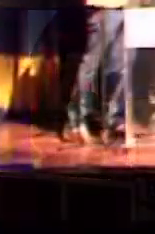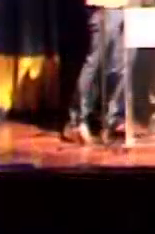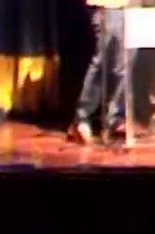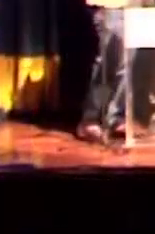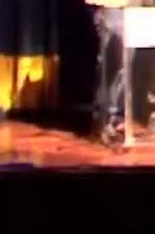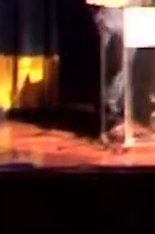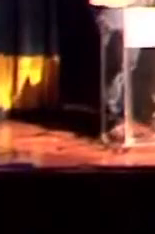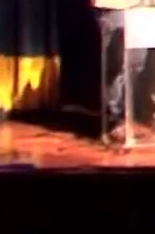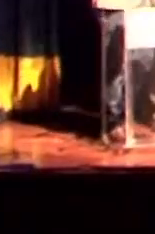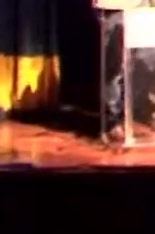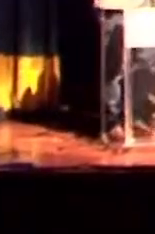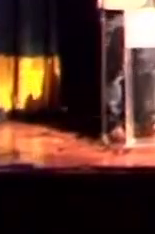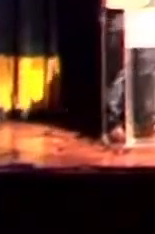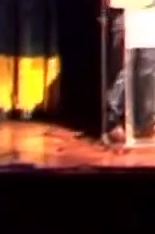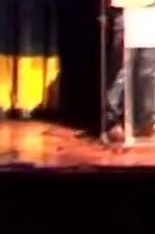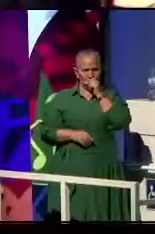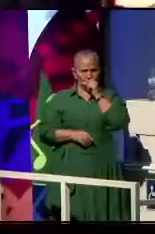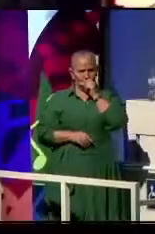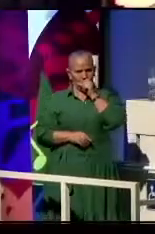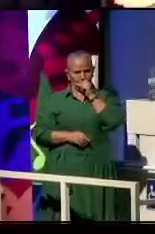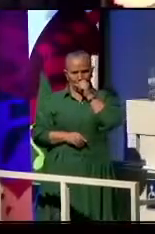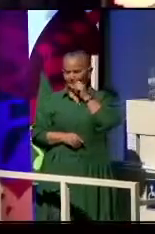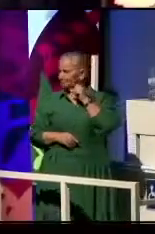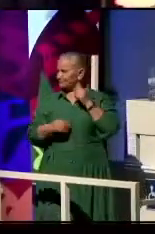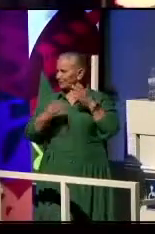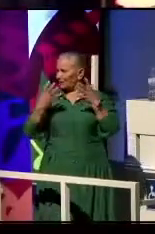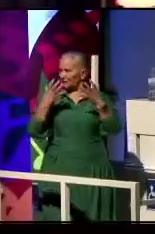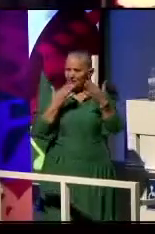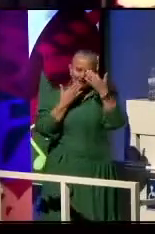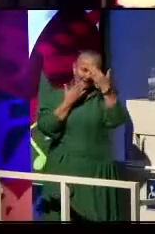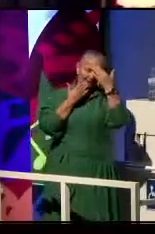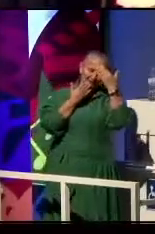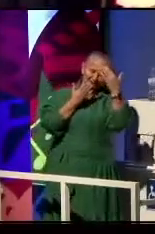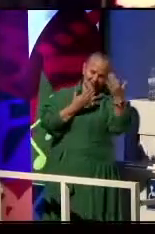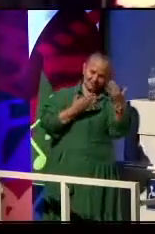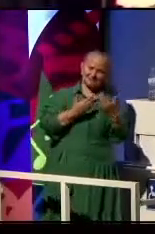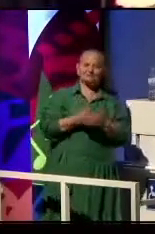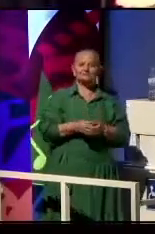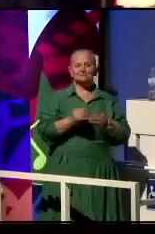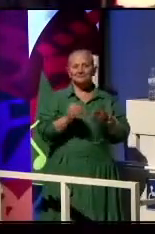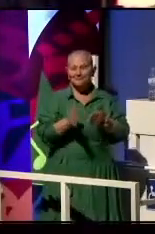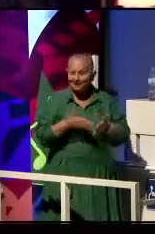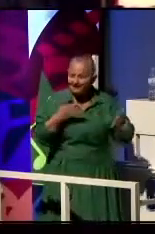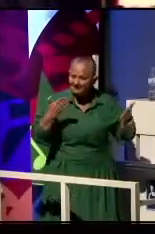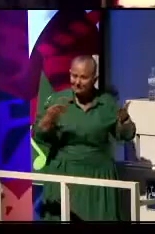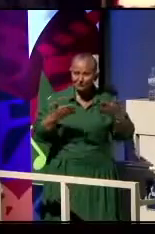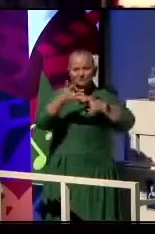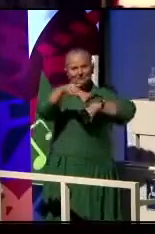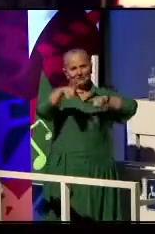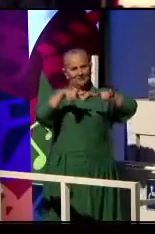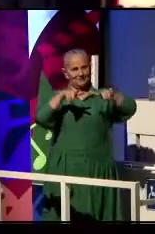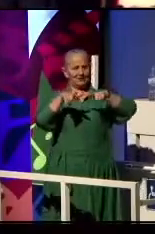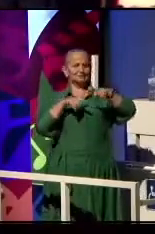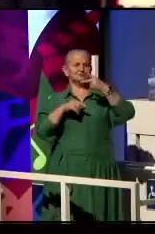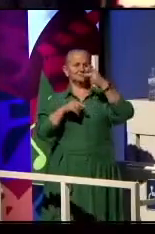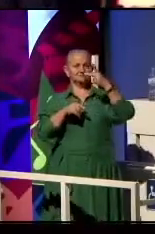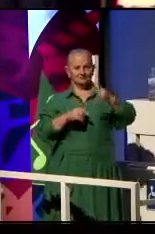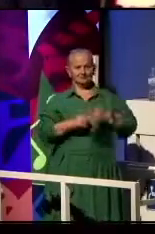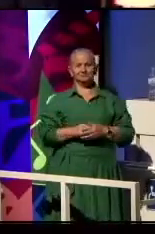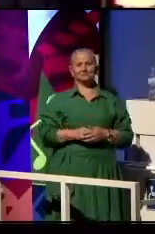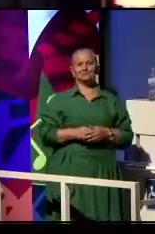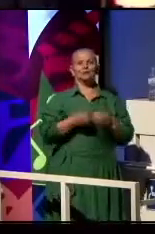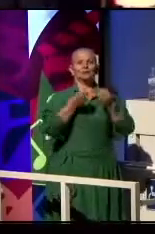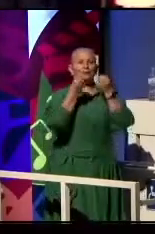Andrea. Andréia está com o livro na mão esquerda, mostrando para a plateia. Maravilhoso o seu trabalho. Tá?